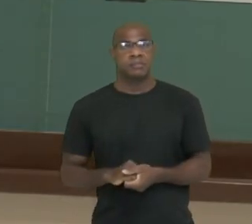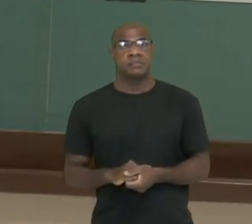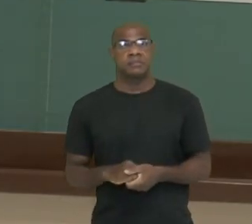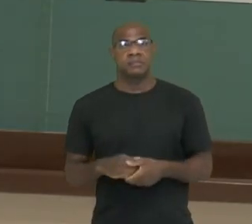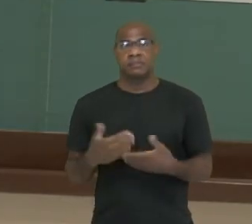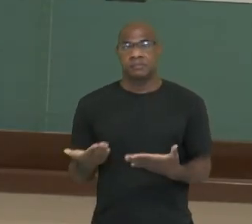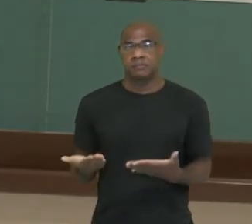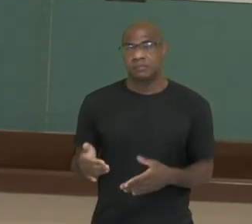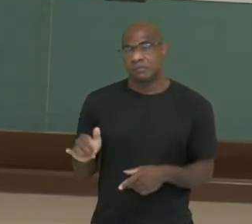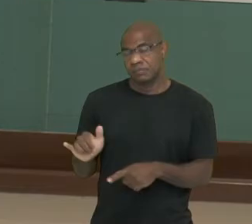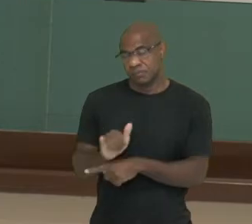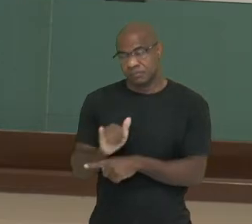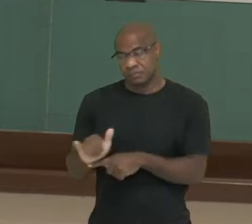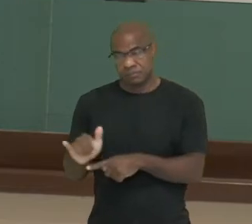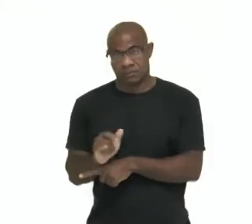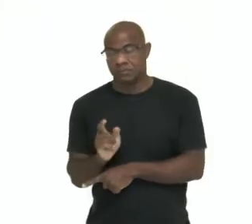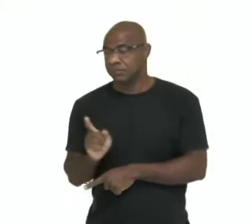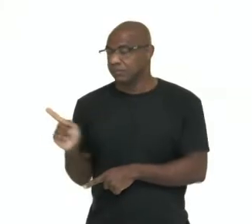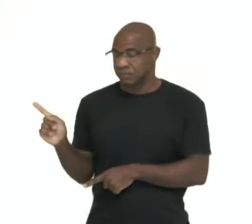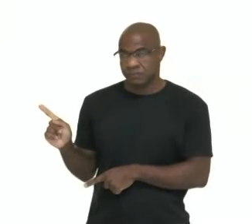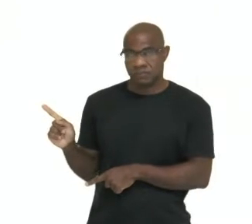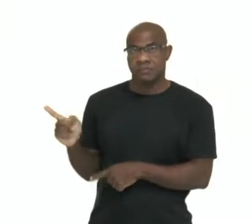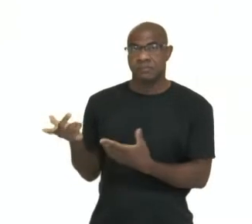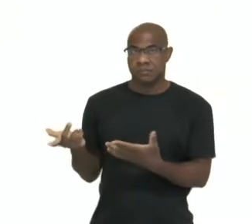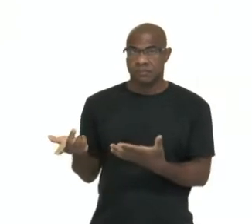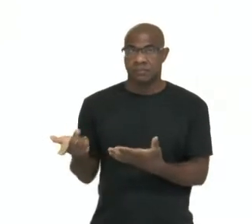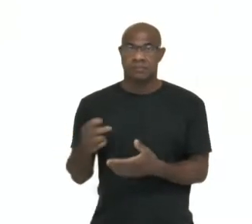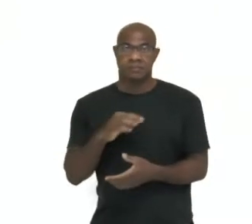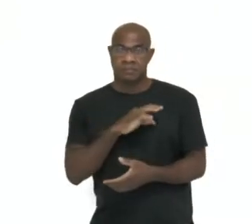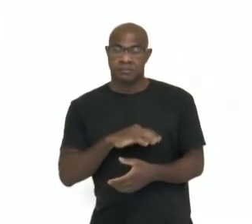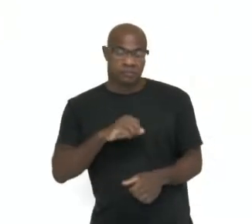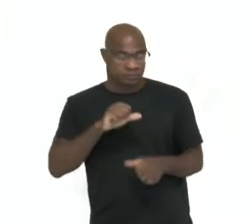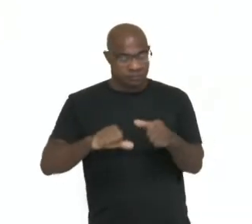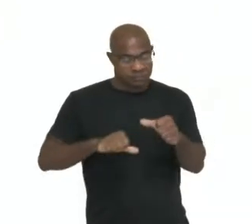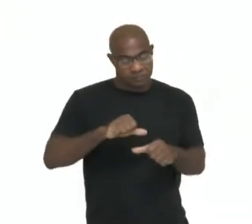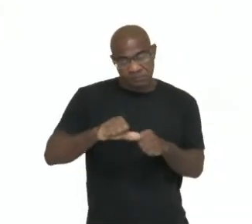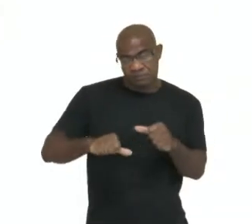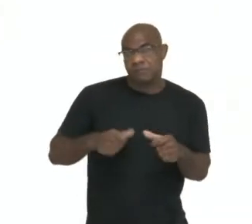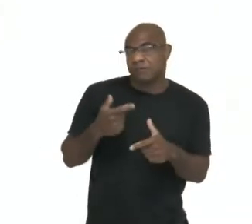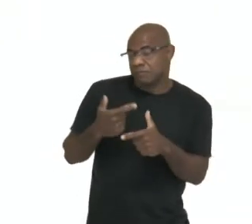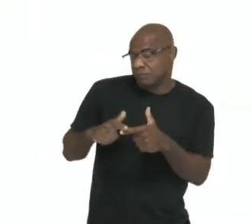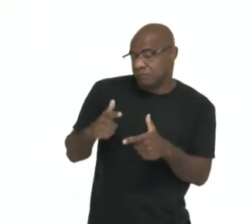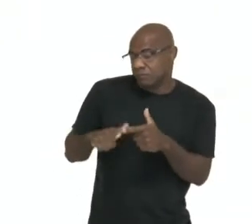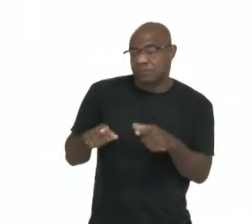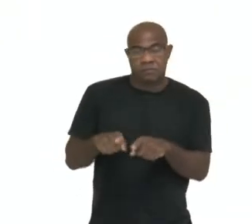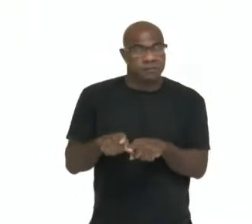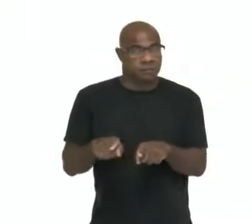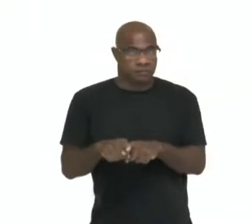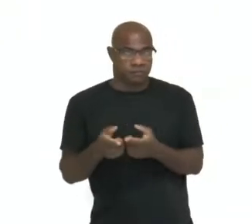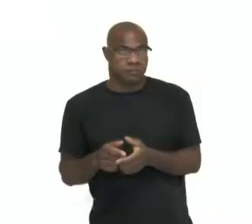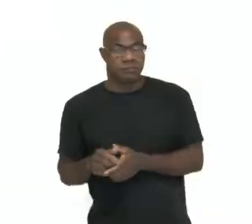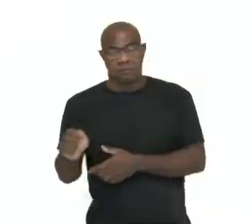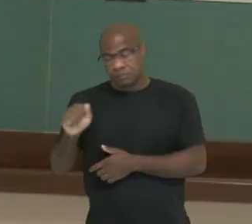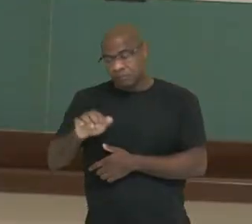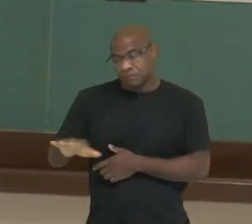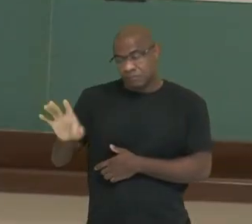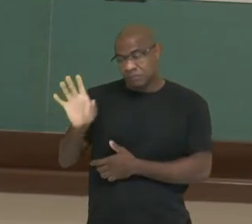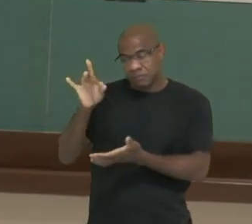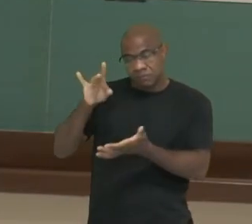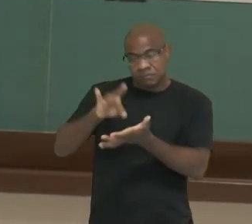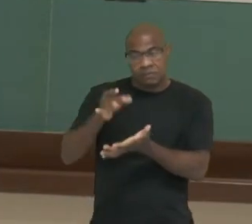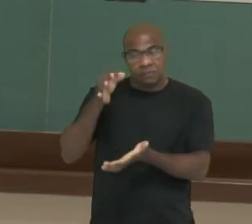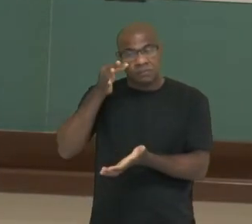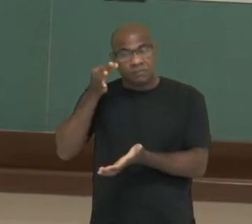Essa técnica teatral transforma, né, questões, problemas e sentimentos em imagens concretas. Então, problemas que têm que